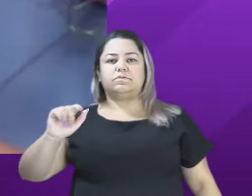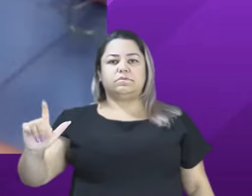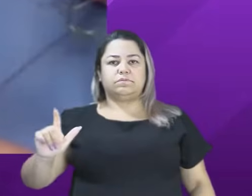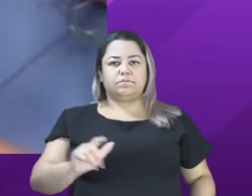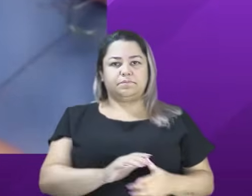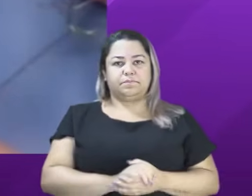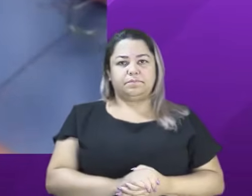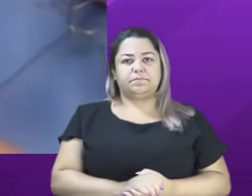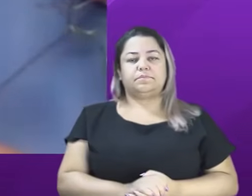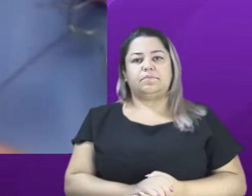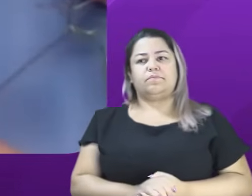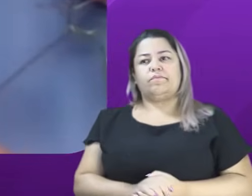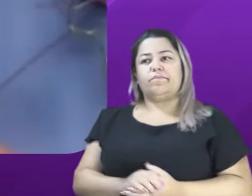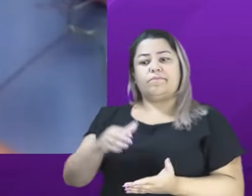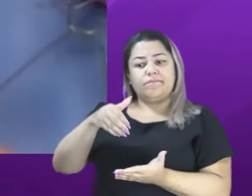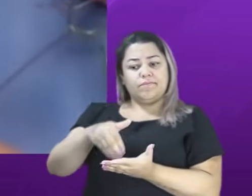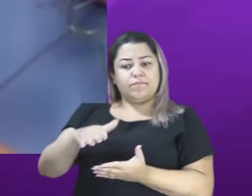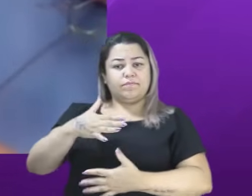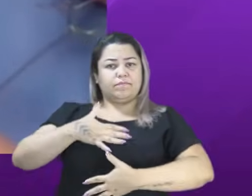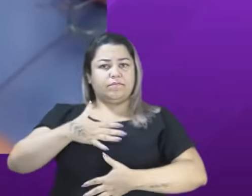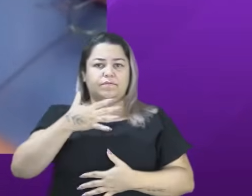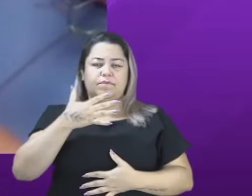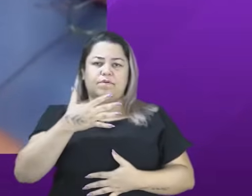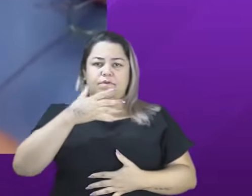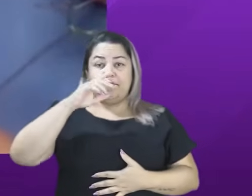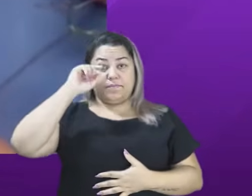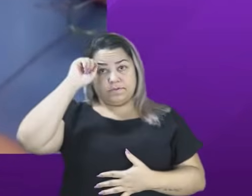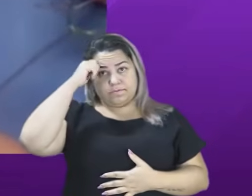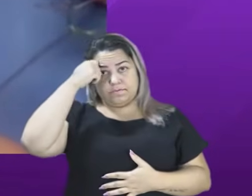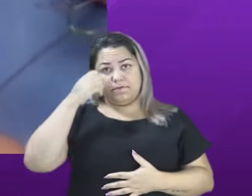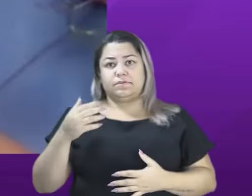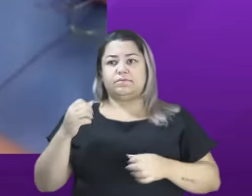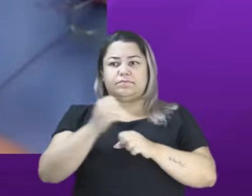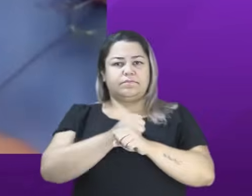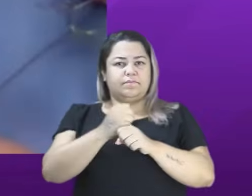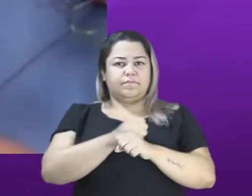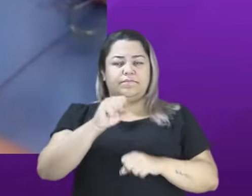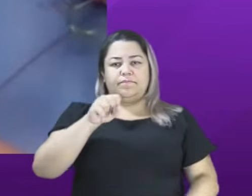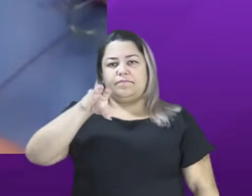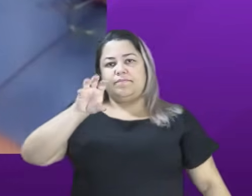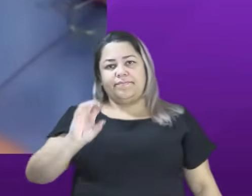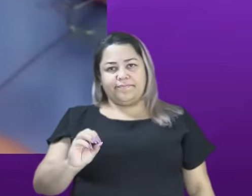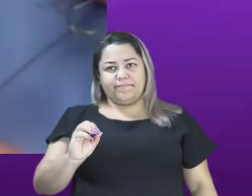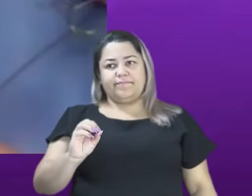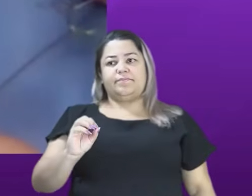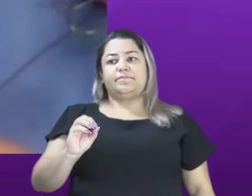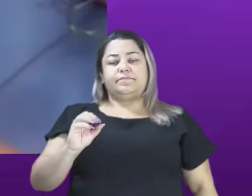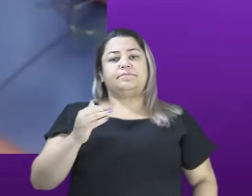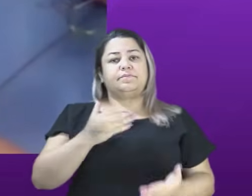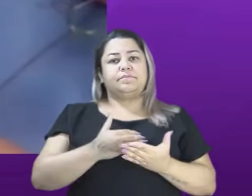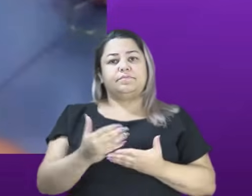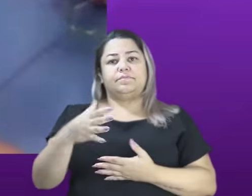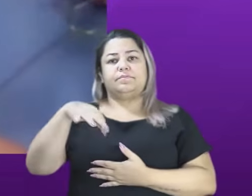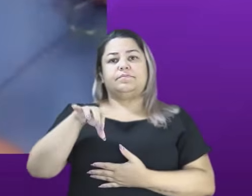de muitas exclusões para esses corpos negros. Até a década de 80, início da década